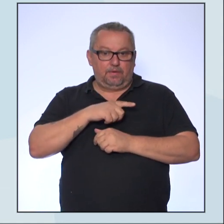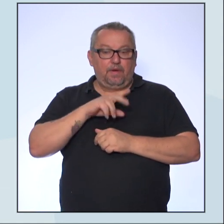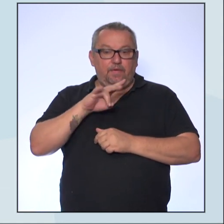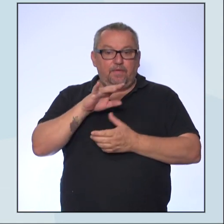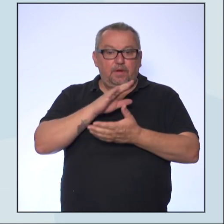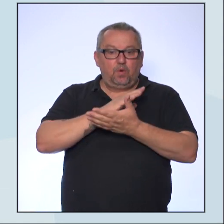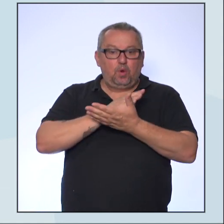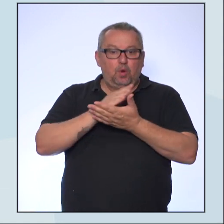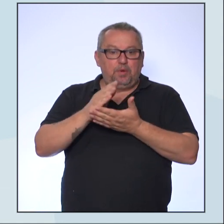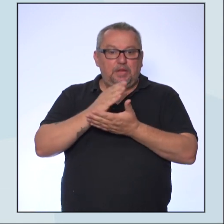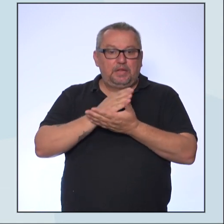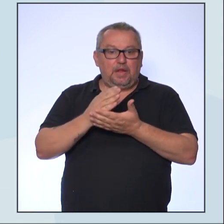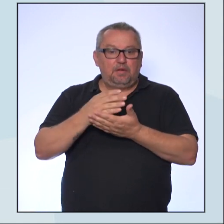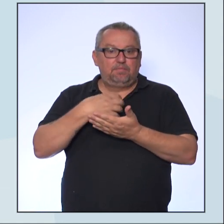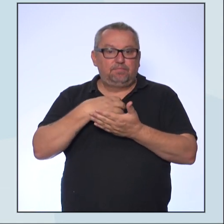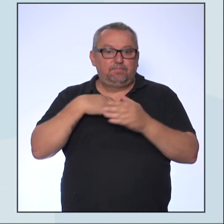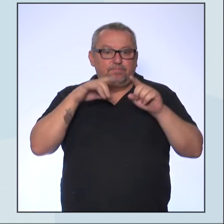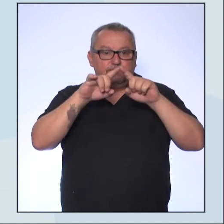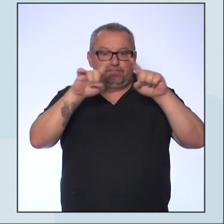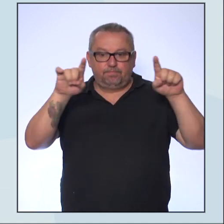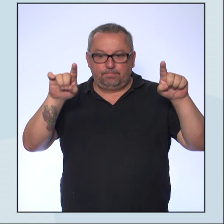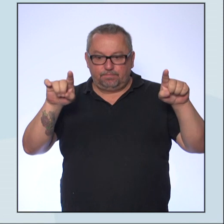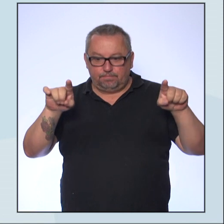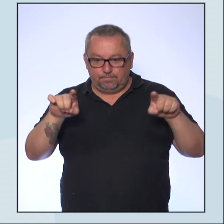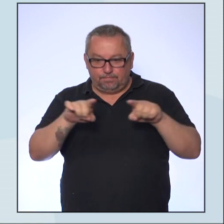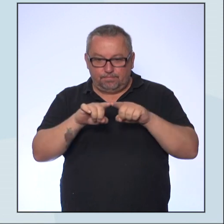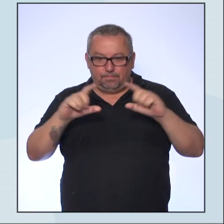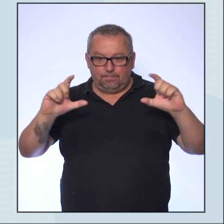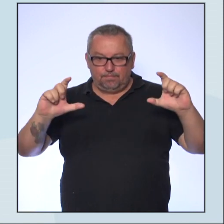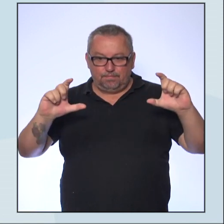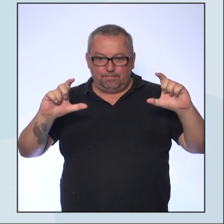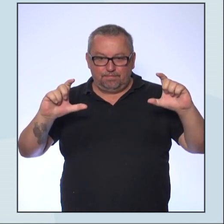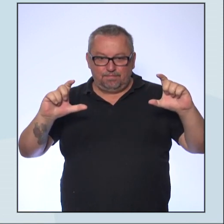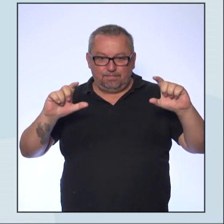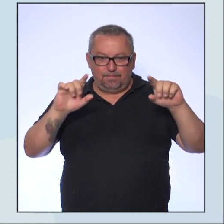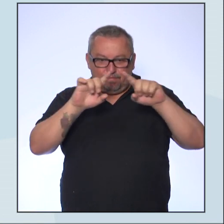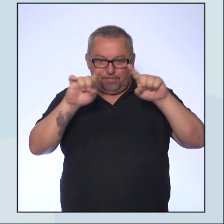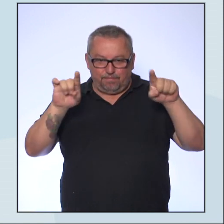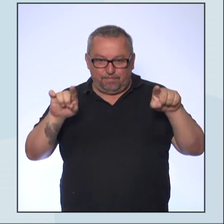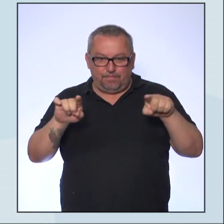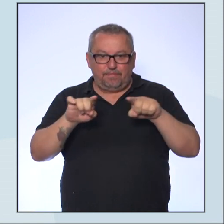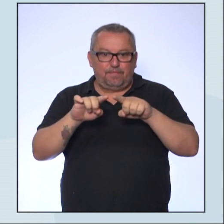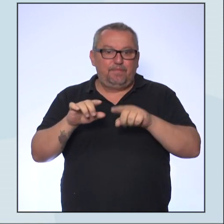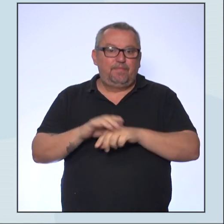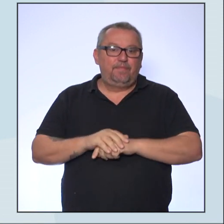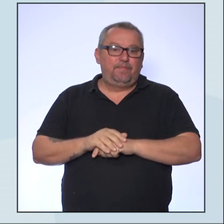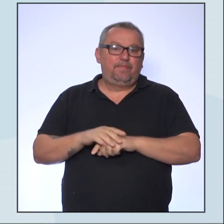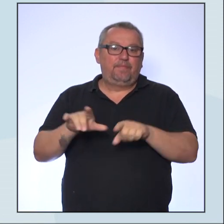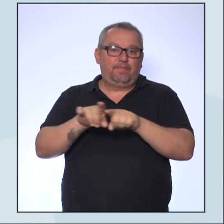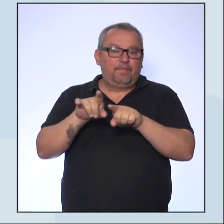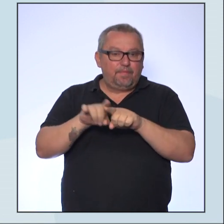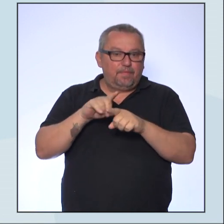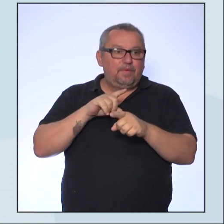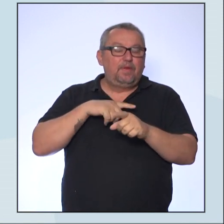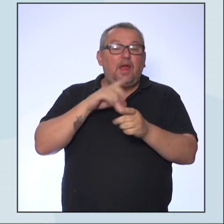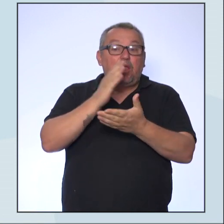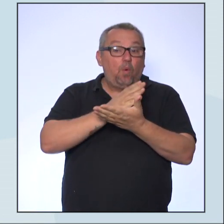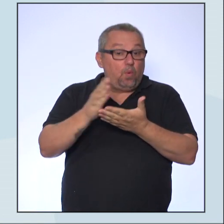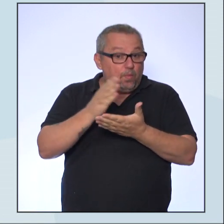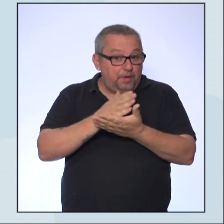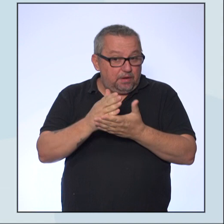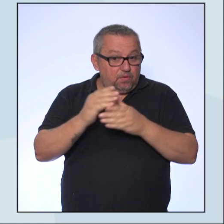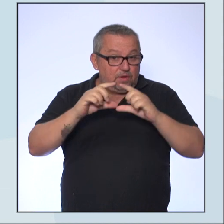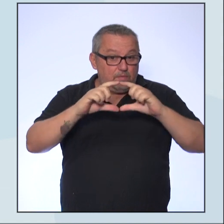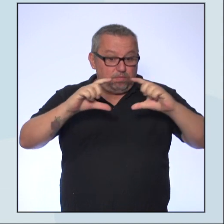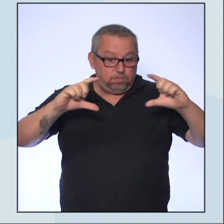começar com a forma arredondada, né, como a gente colocou, né, o É retângulo um de retângulo forma, né, arredondado, isso. com pontas arredondadas, então é o